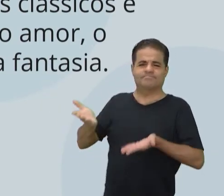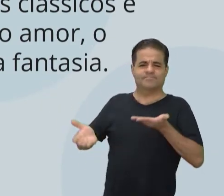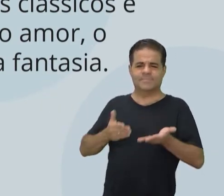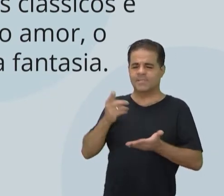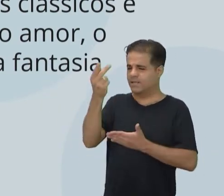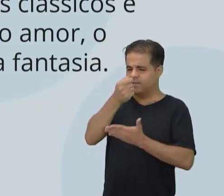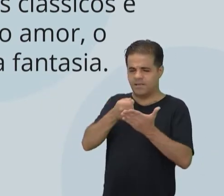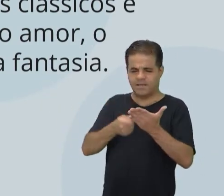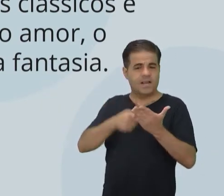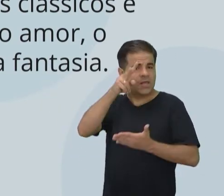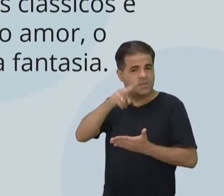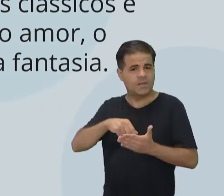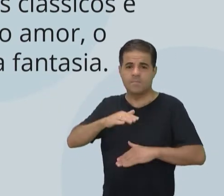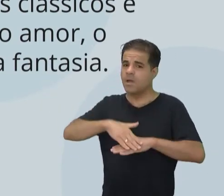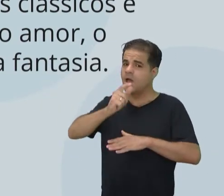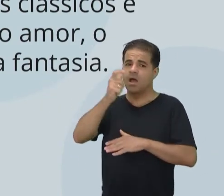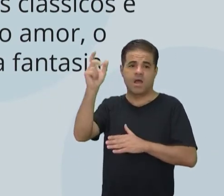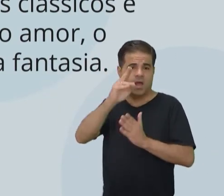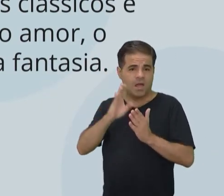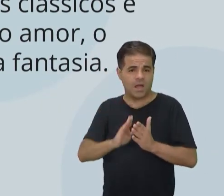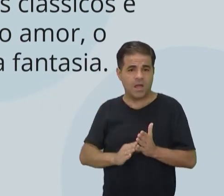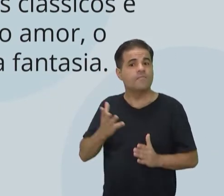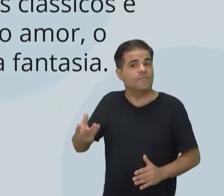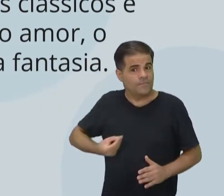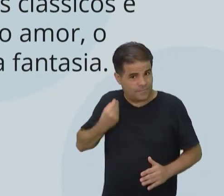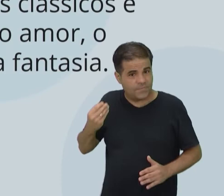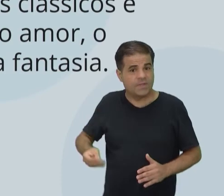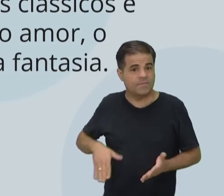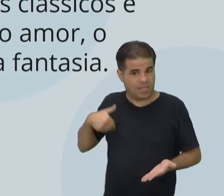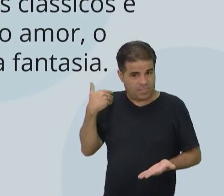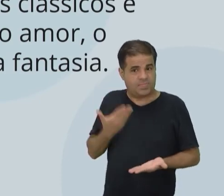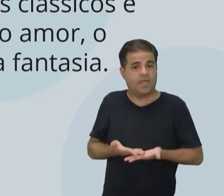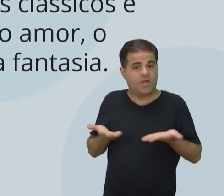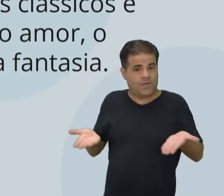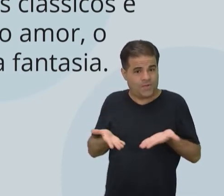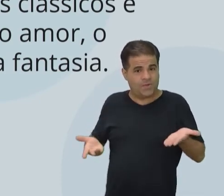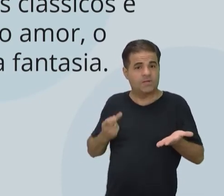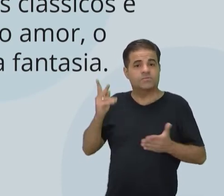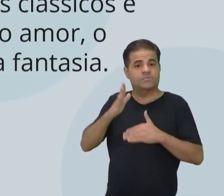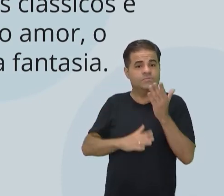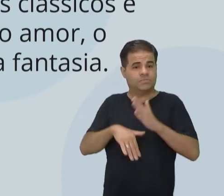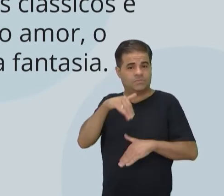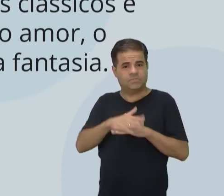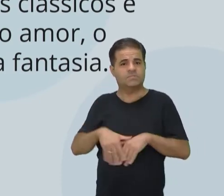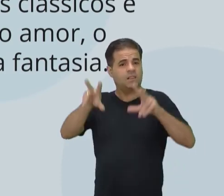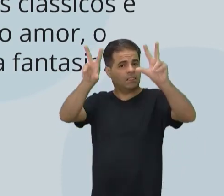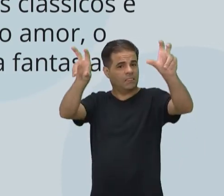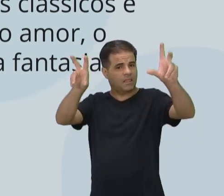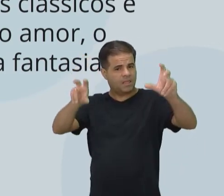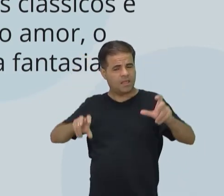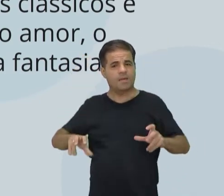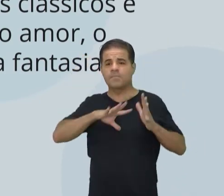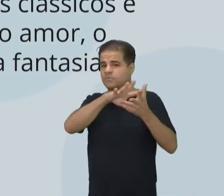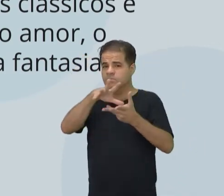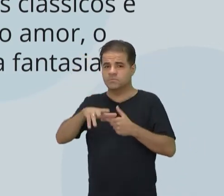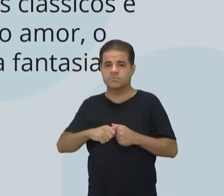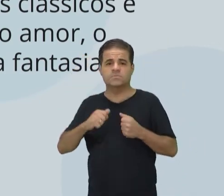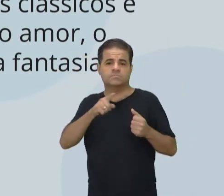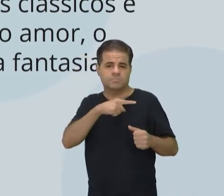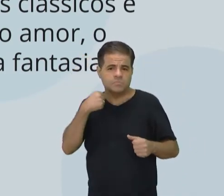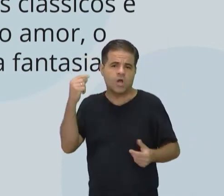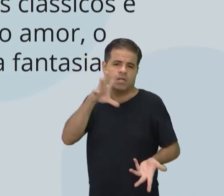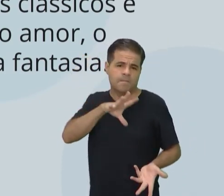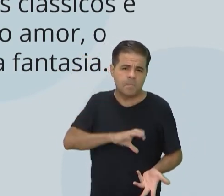maior escritora brasileira viva, tá? Suas obras aí retratam temas clássicos, universais, como morte,